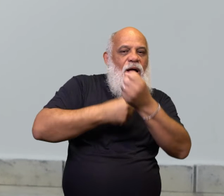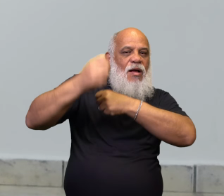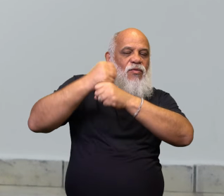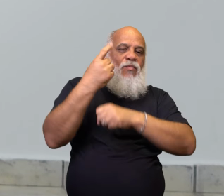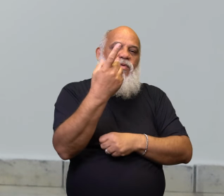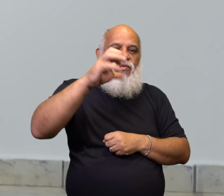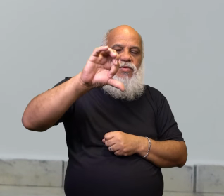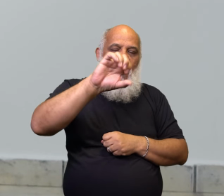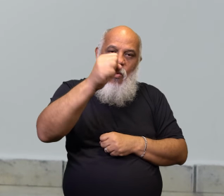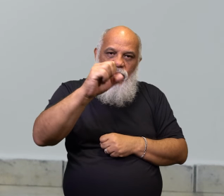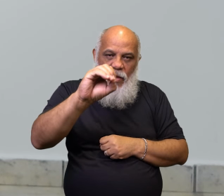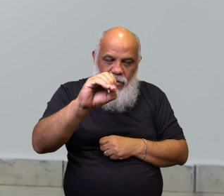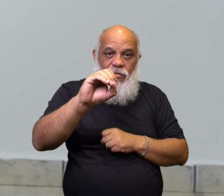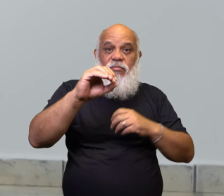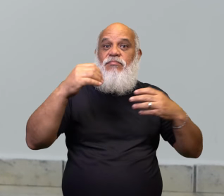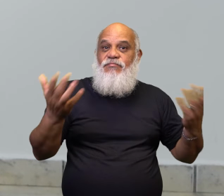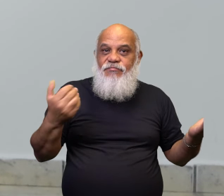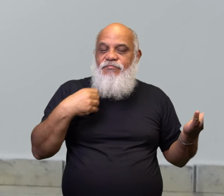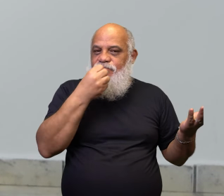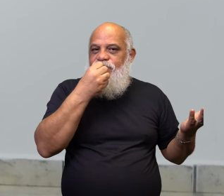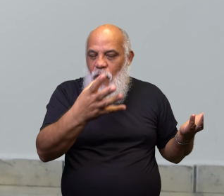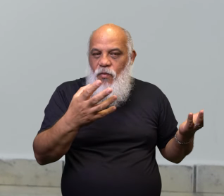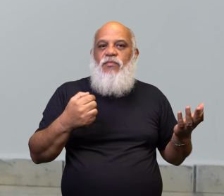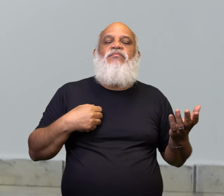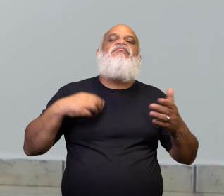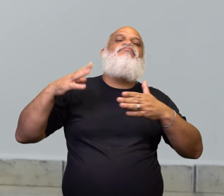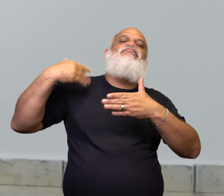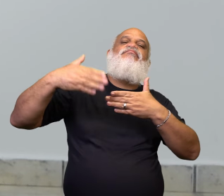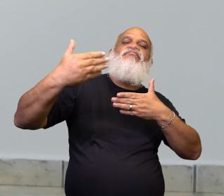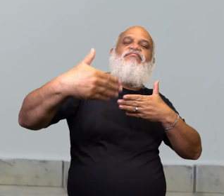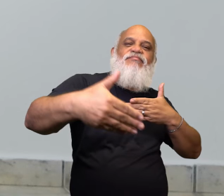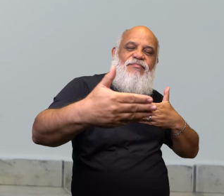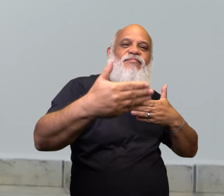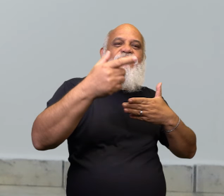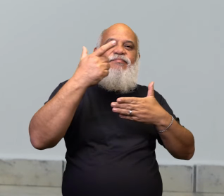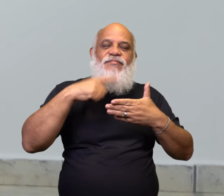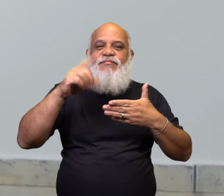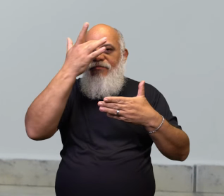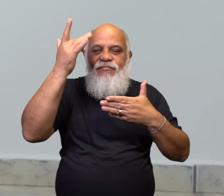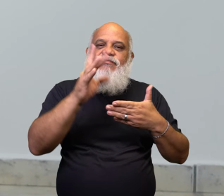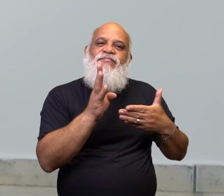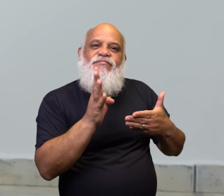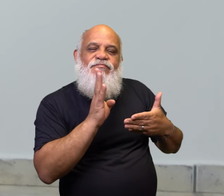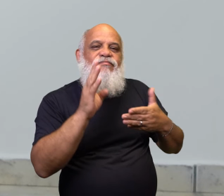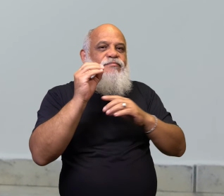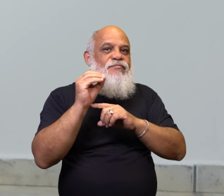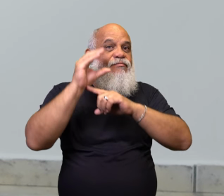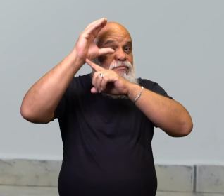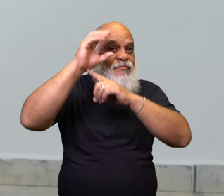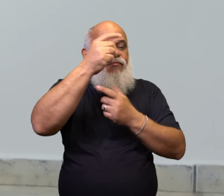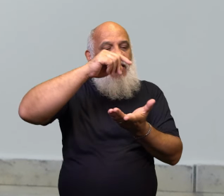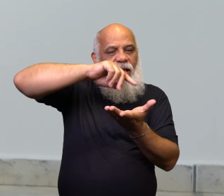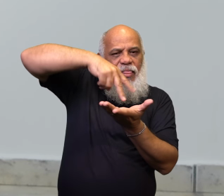E isso, nós fomos ganhando mais e mais conhecimento com a dança,